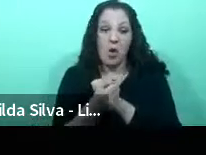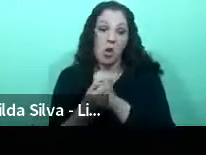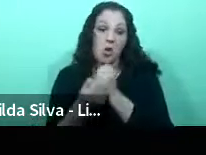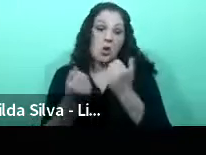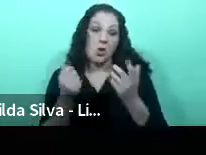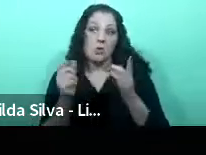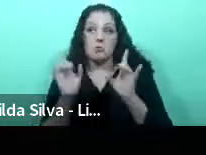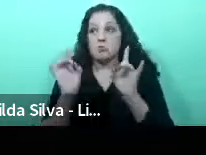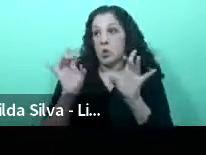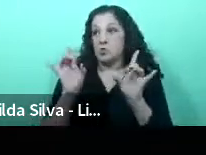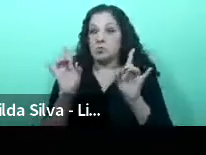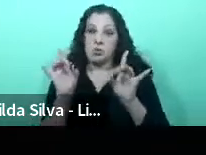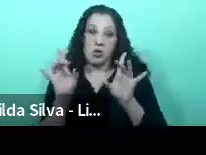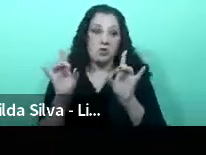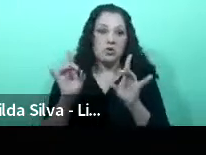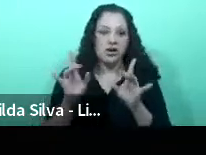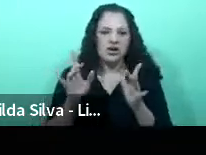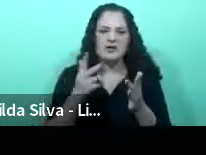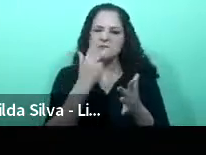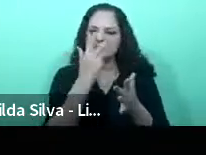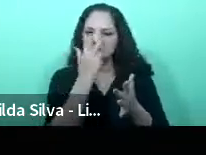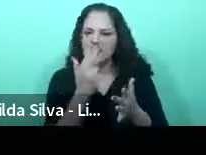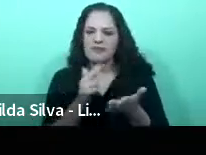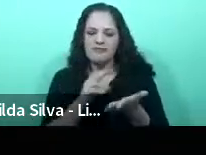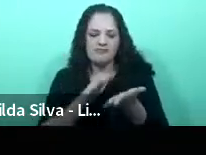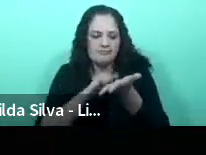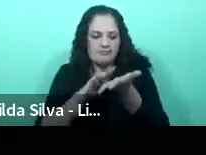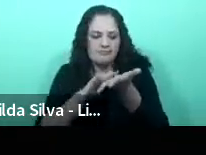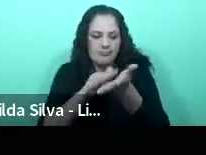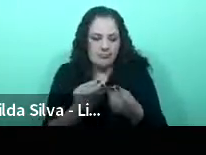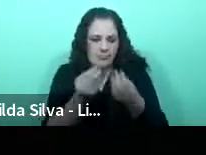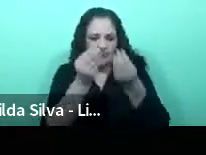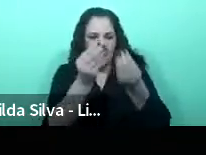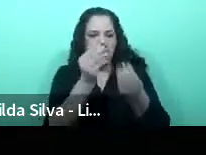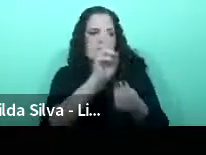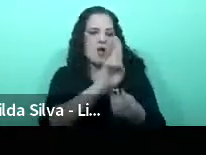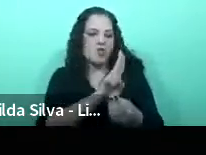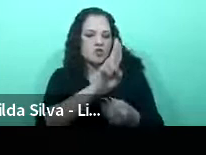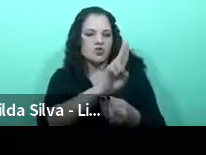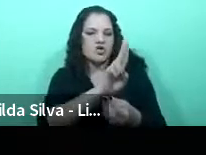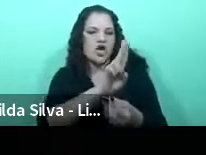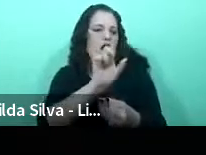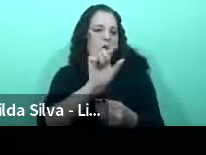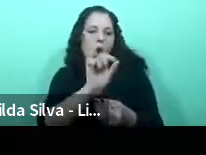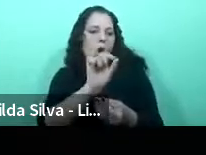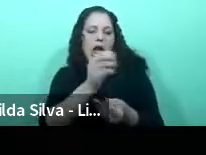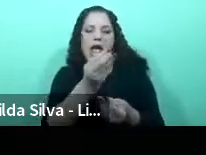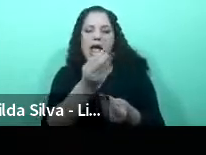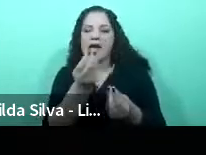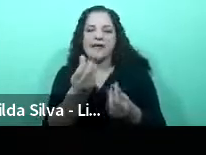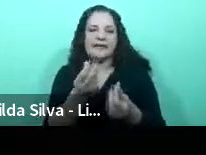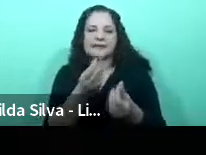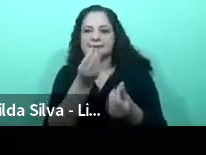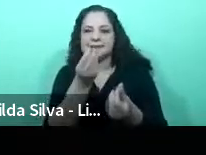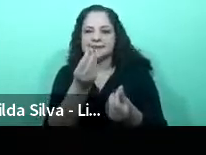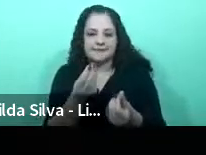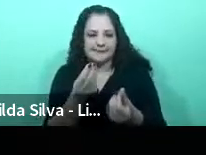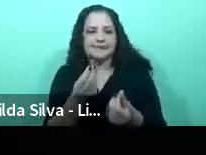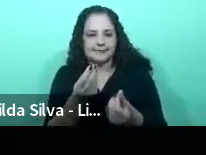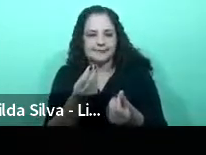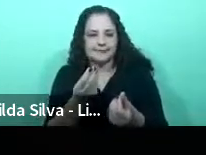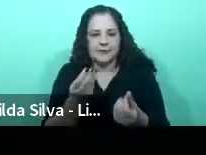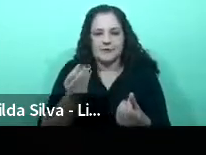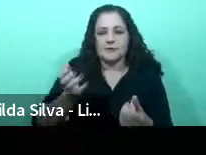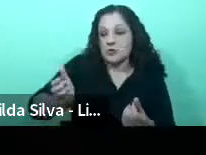virtuosa, né, quase que como uma recompensa pela utilidade que escorre para enriquecer